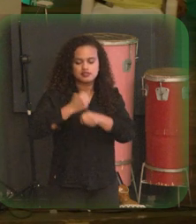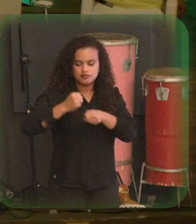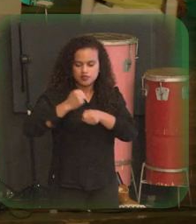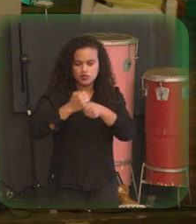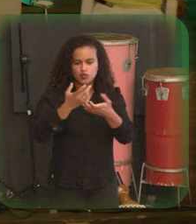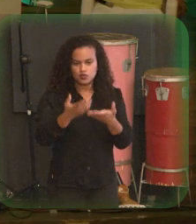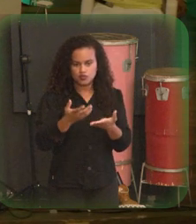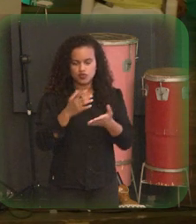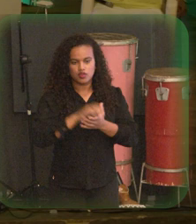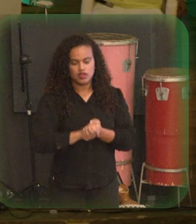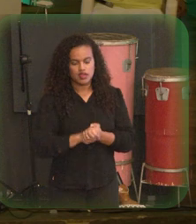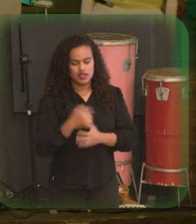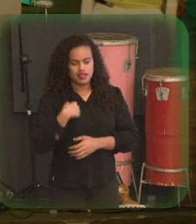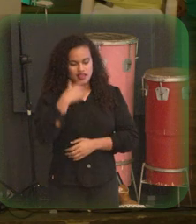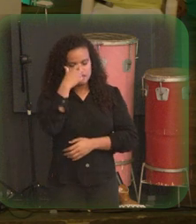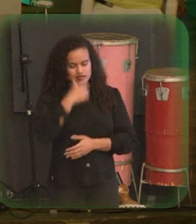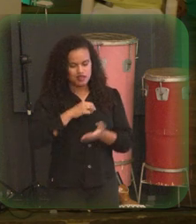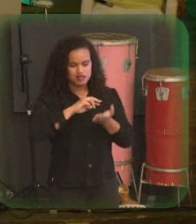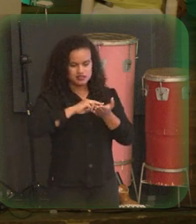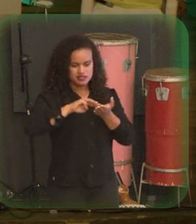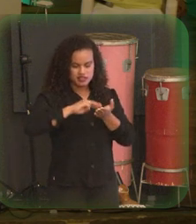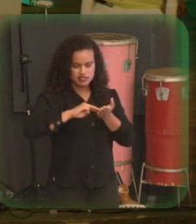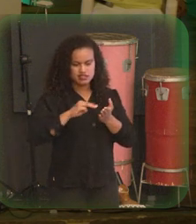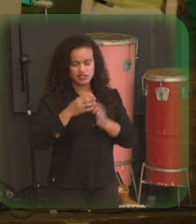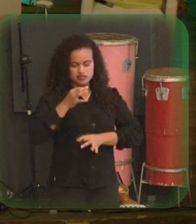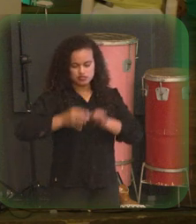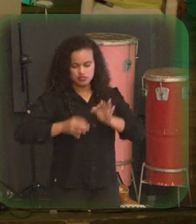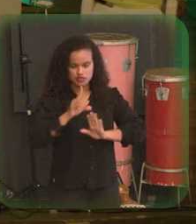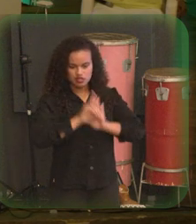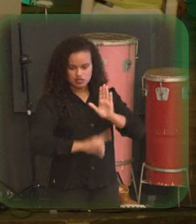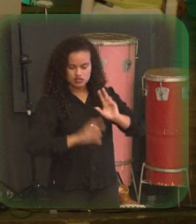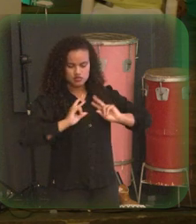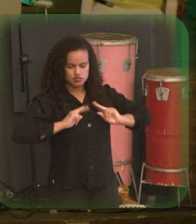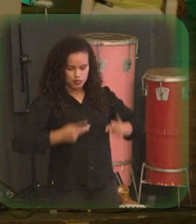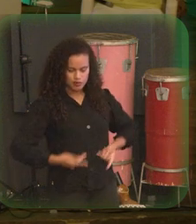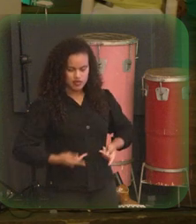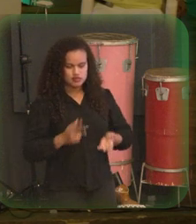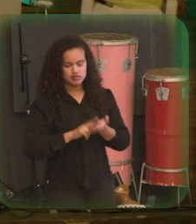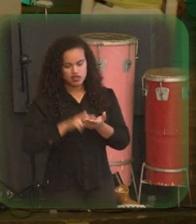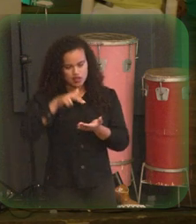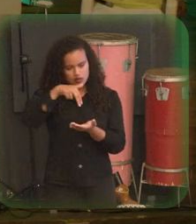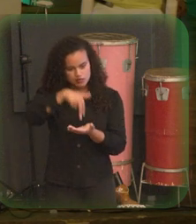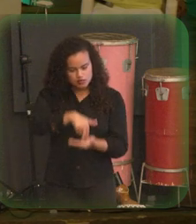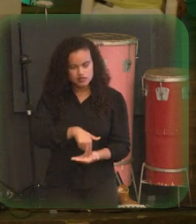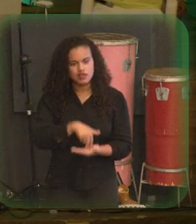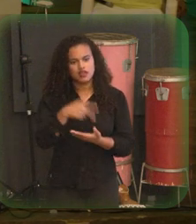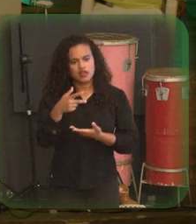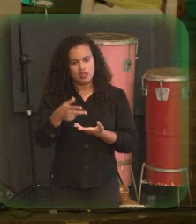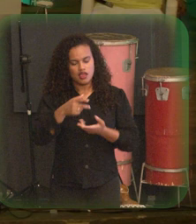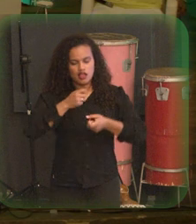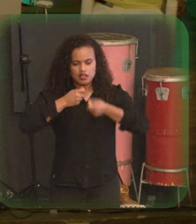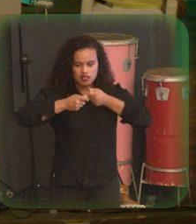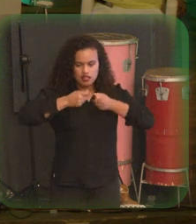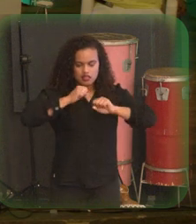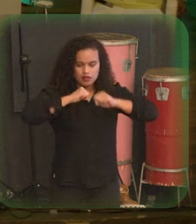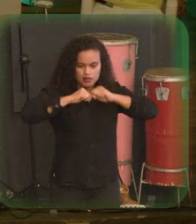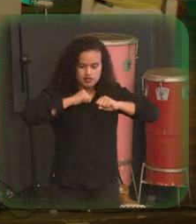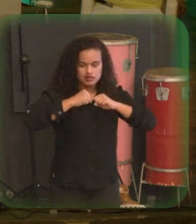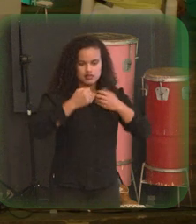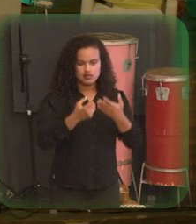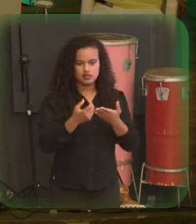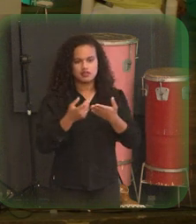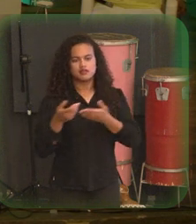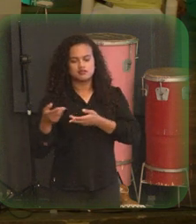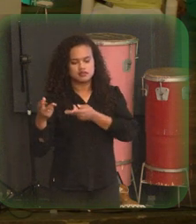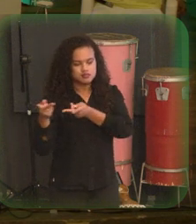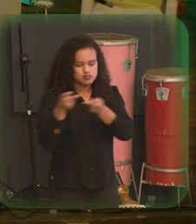enquanto secretária de Justiça e Direitos Humanos, eu me coloco, né, para debater, apesar de tantas visitas,